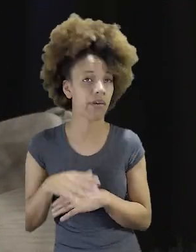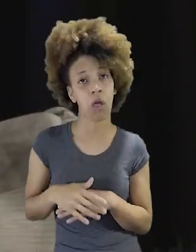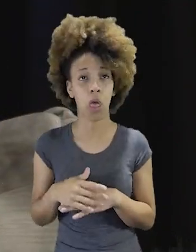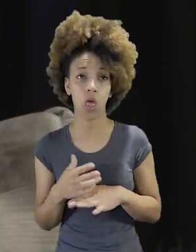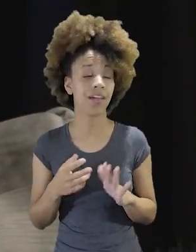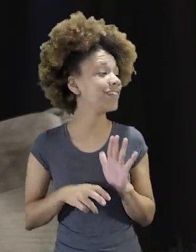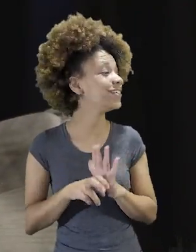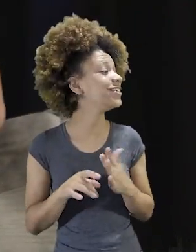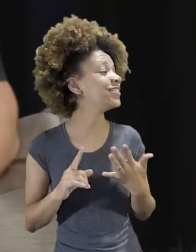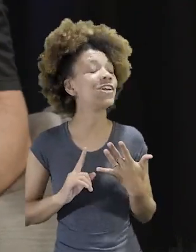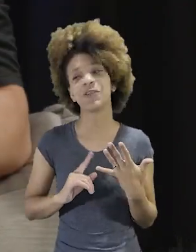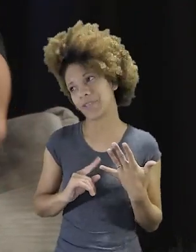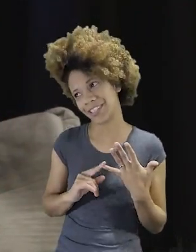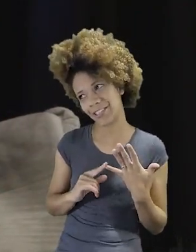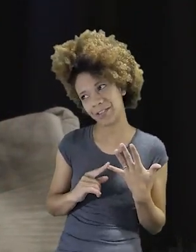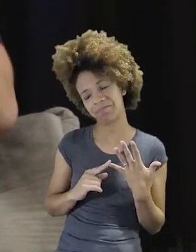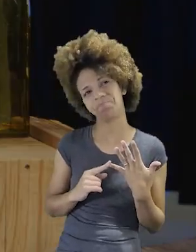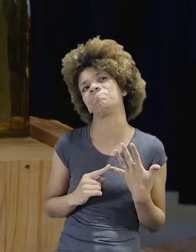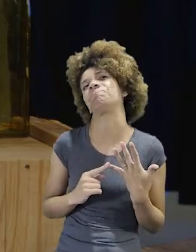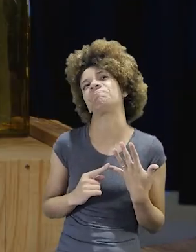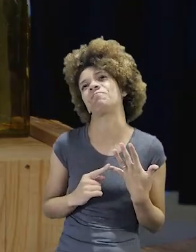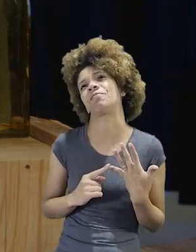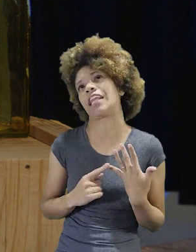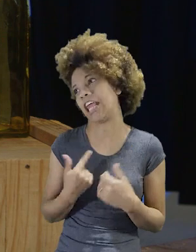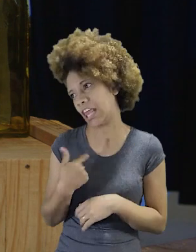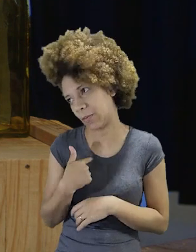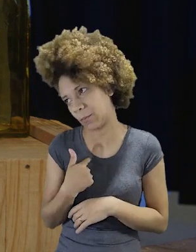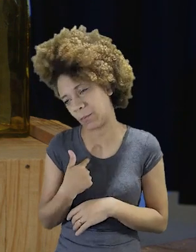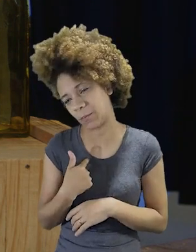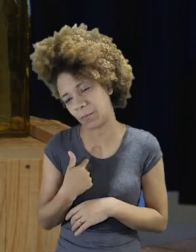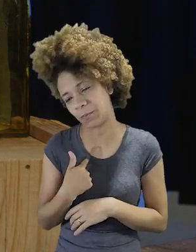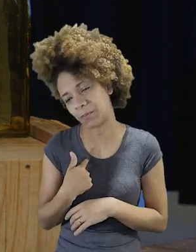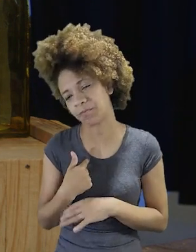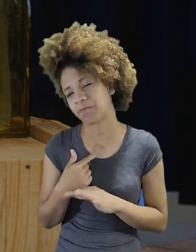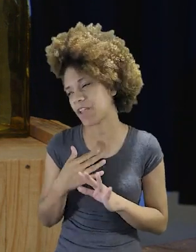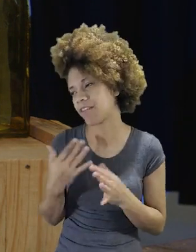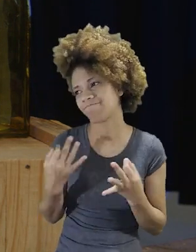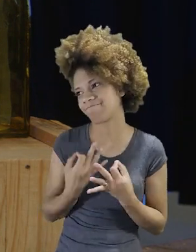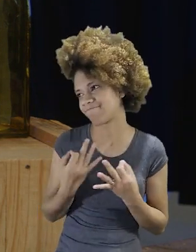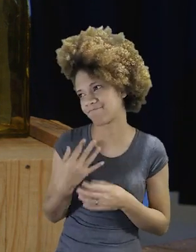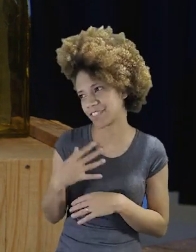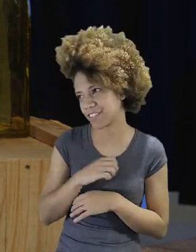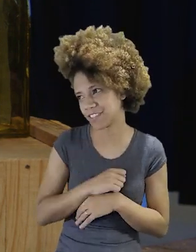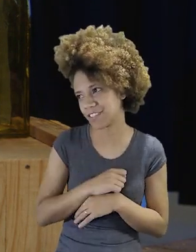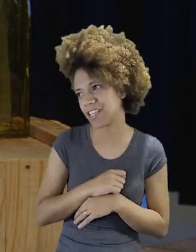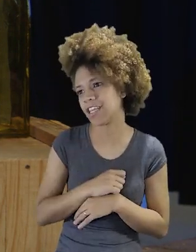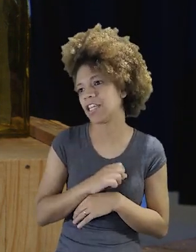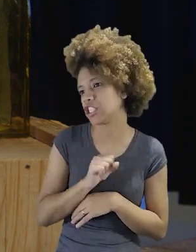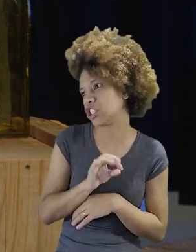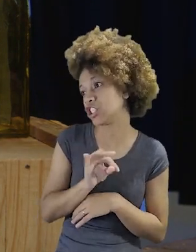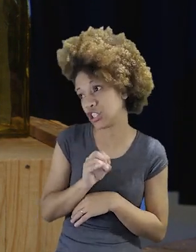sim e o quinto álbum vamos lá e o quinto e o quinto álbum cara eu sou eu sou absolutamente